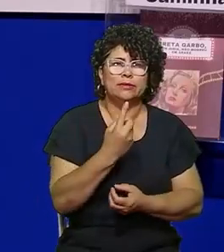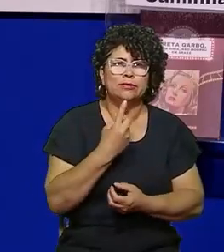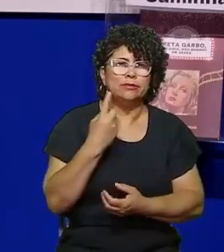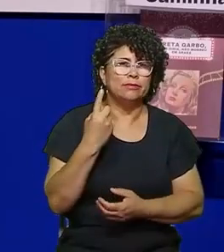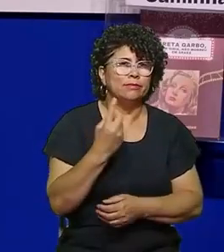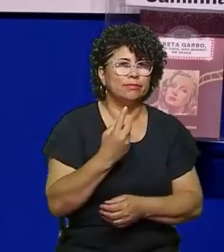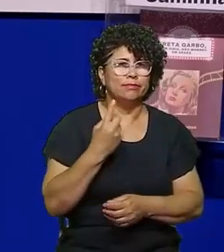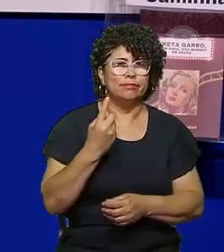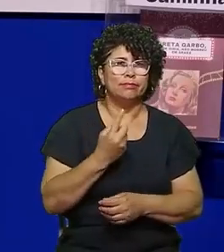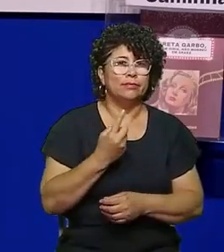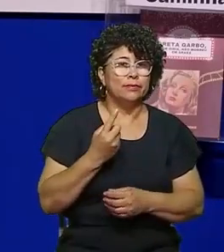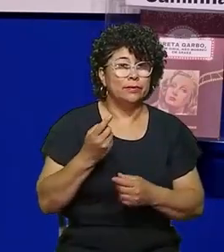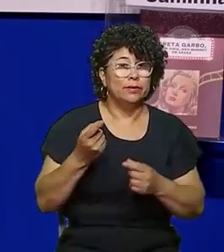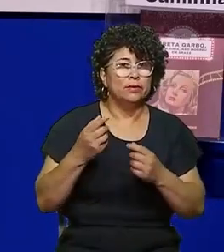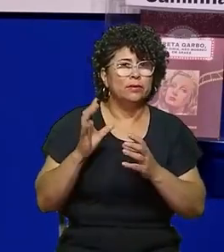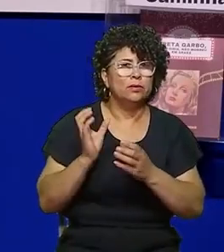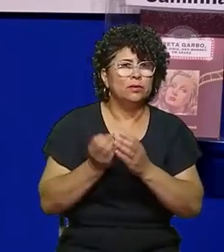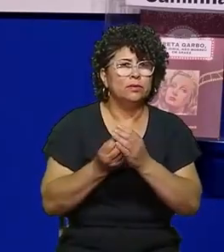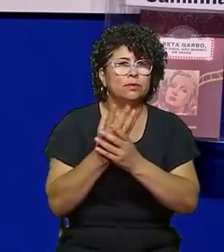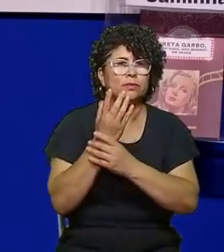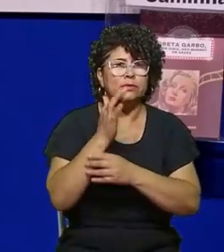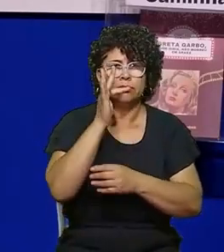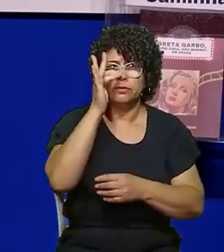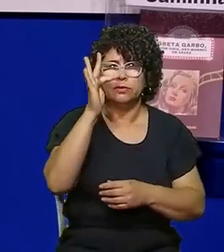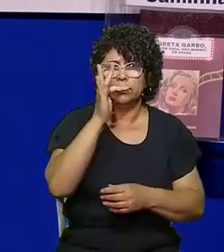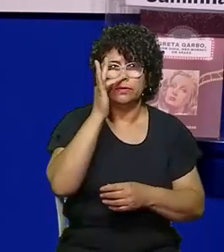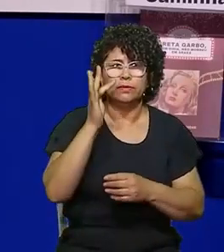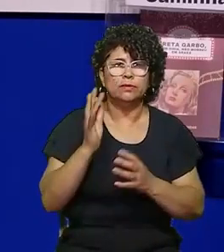uma orquídea forma-se.